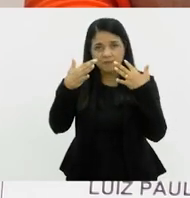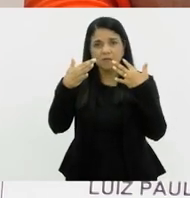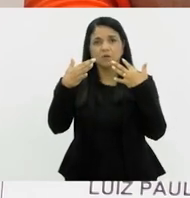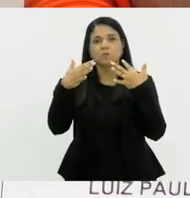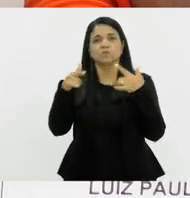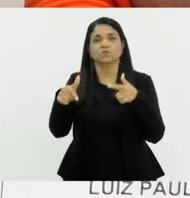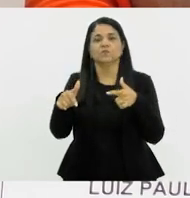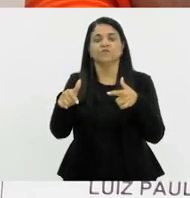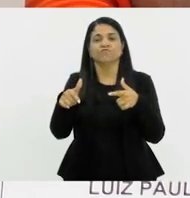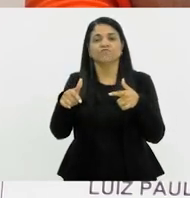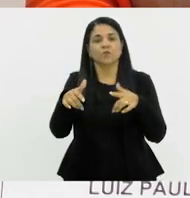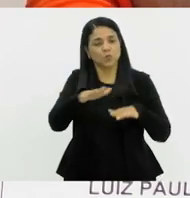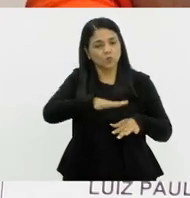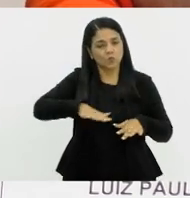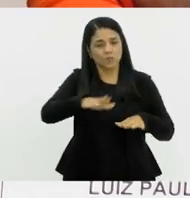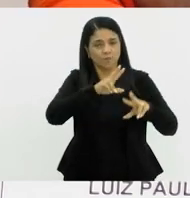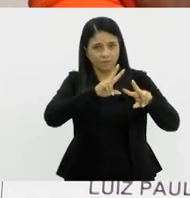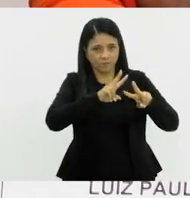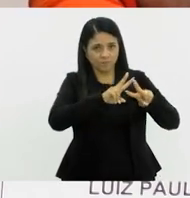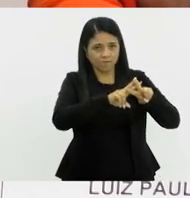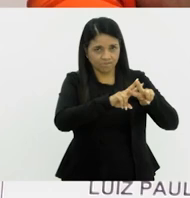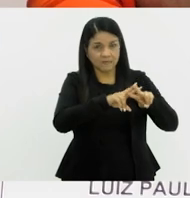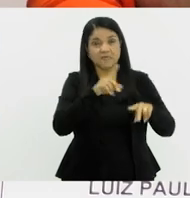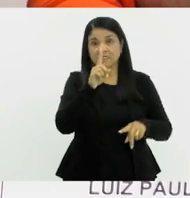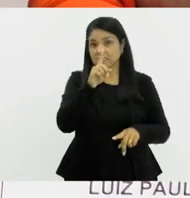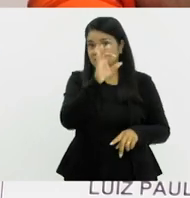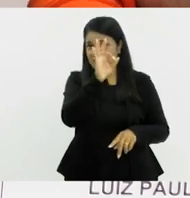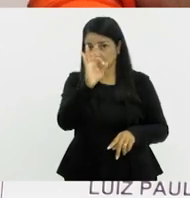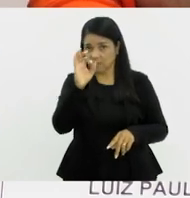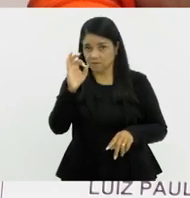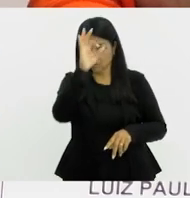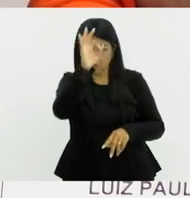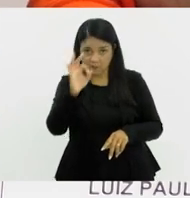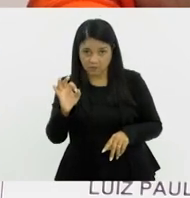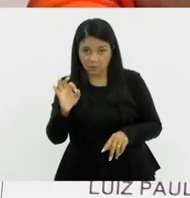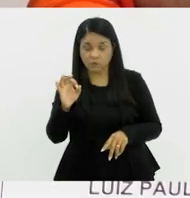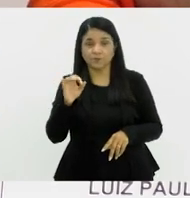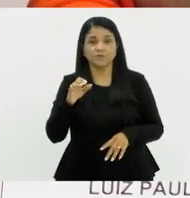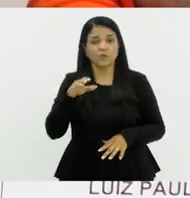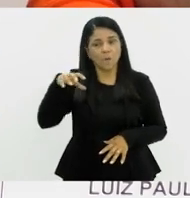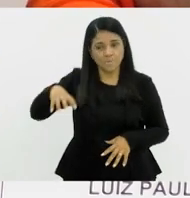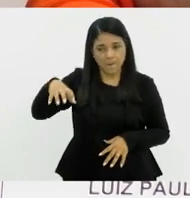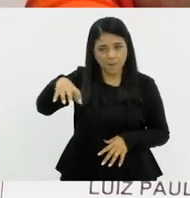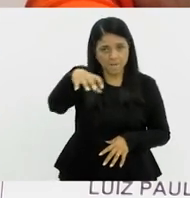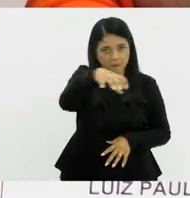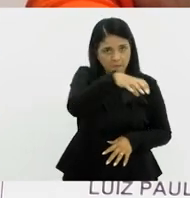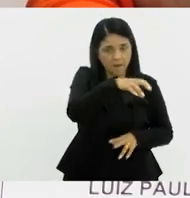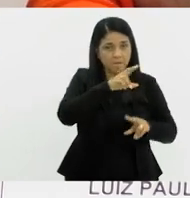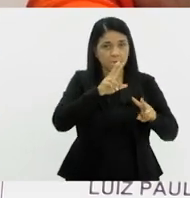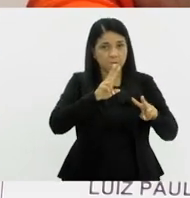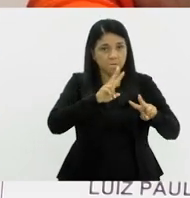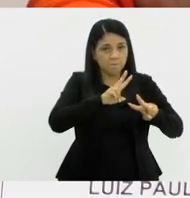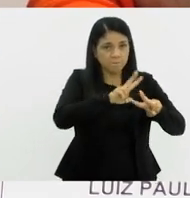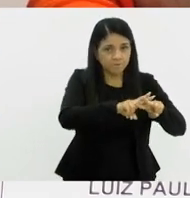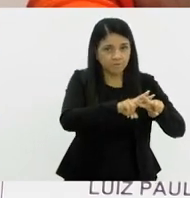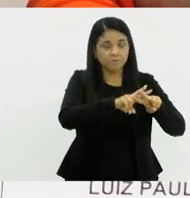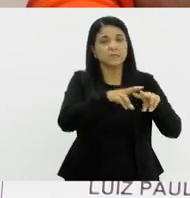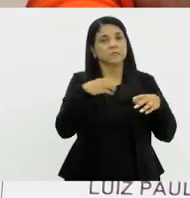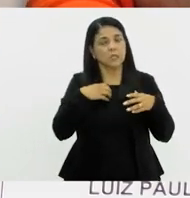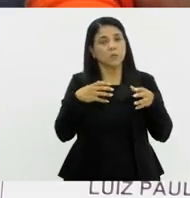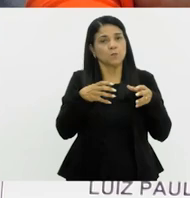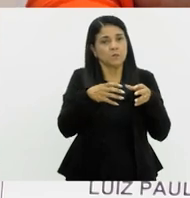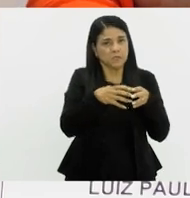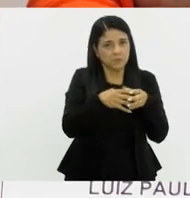sistema prisional, 100% na sua integralidade. Toda unidade prisional tem uma equipe de saúde da